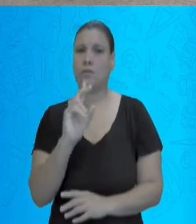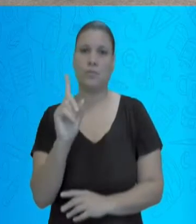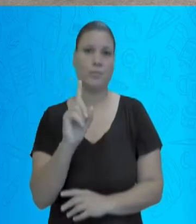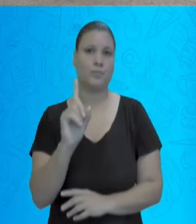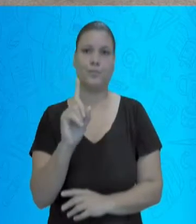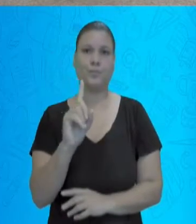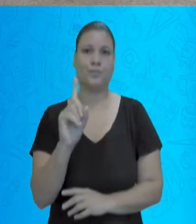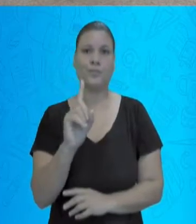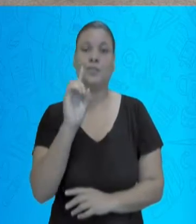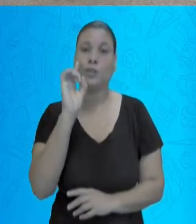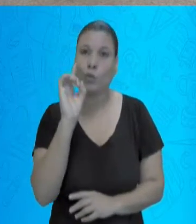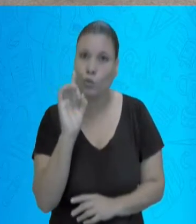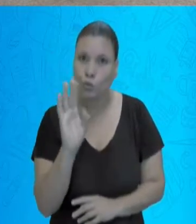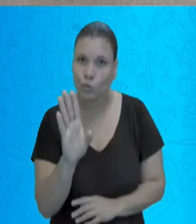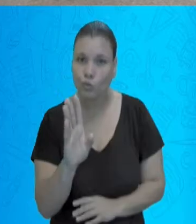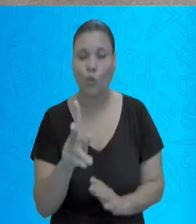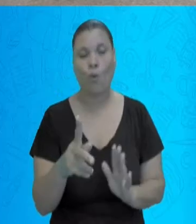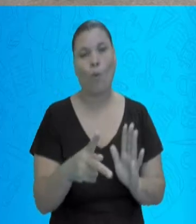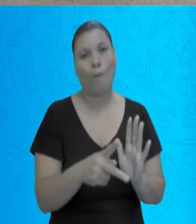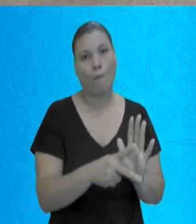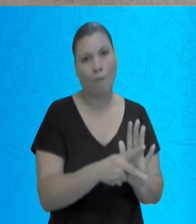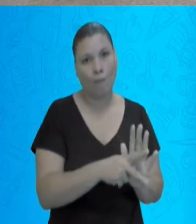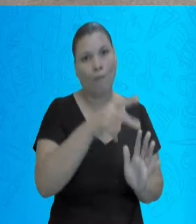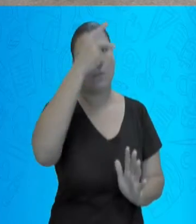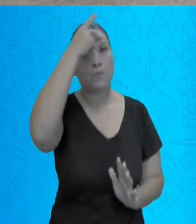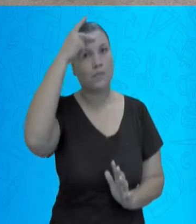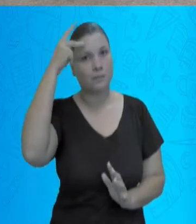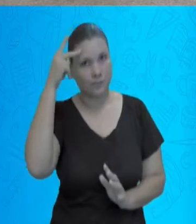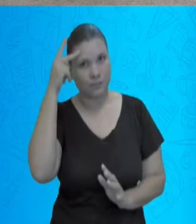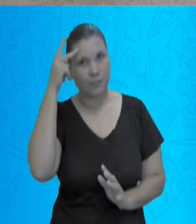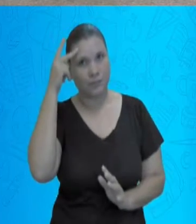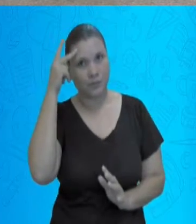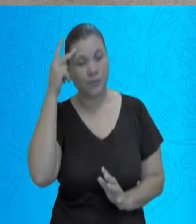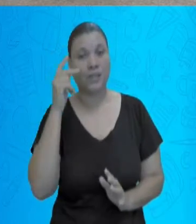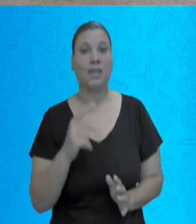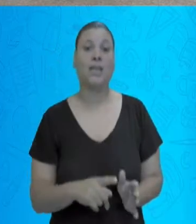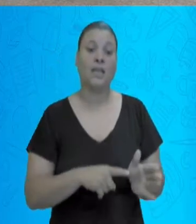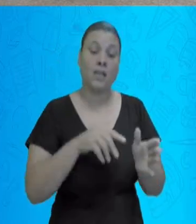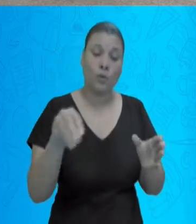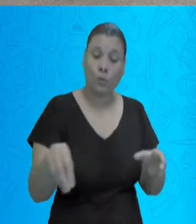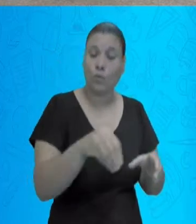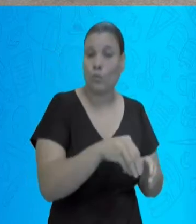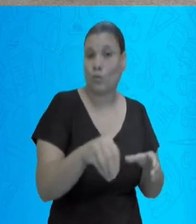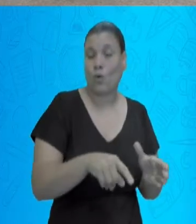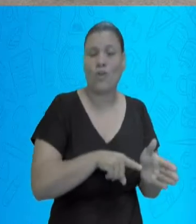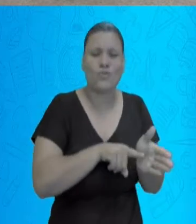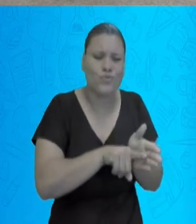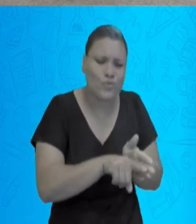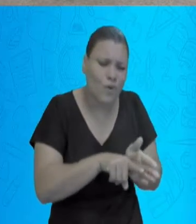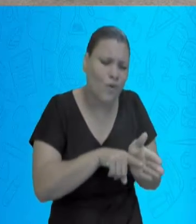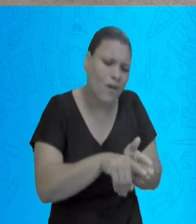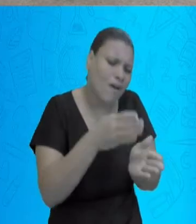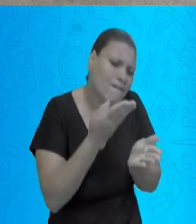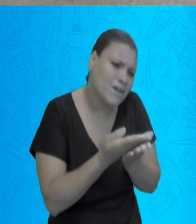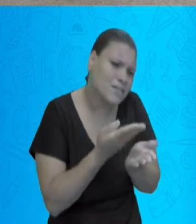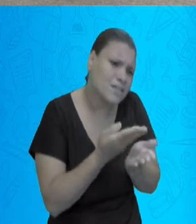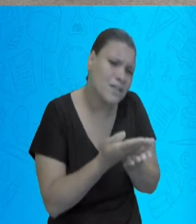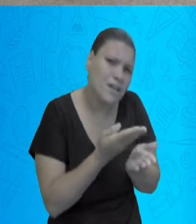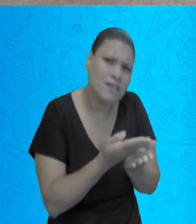eram os tipos, as formas, como elas apareciam na natureza. Então eles tinham